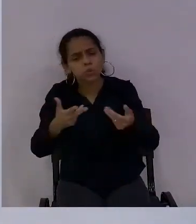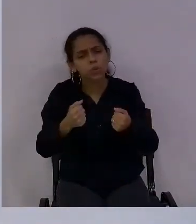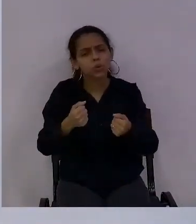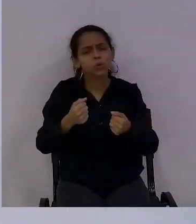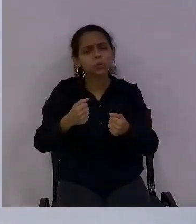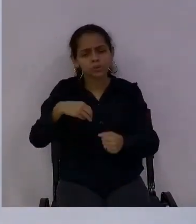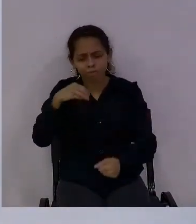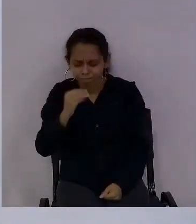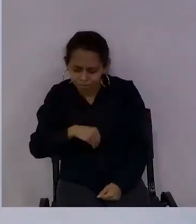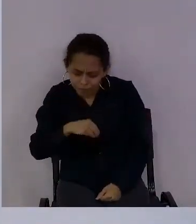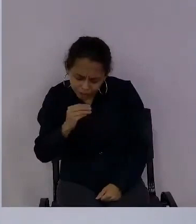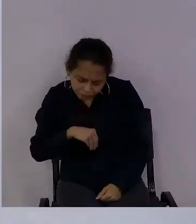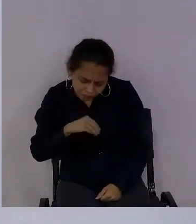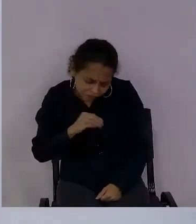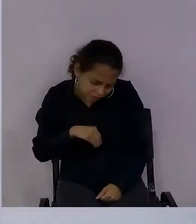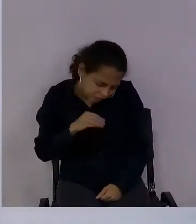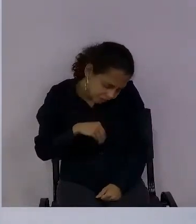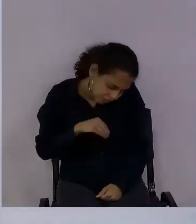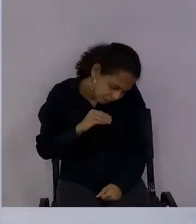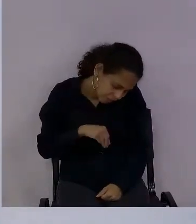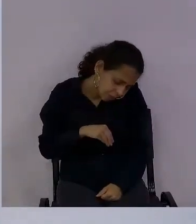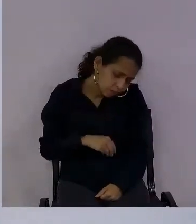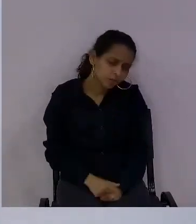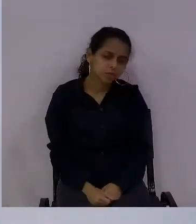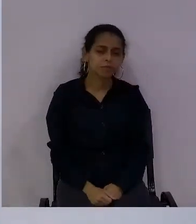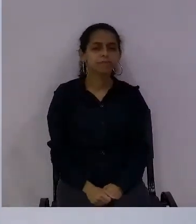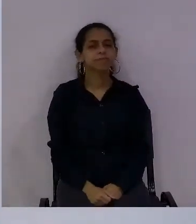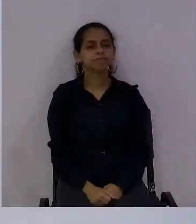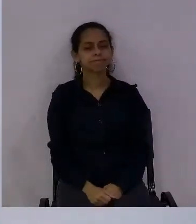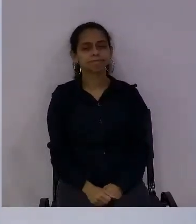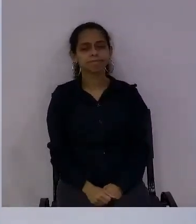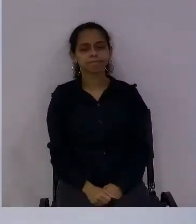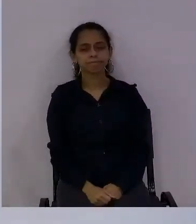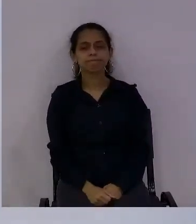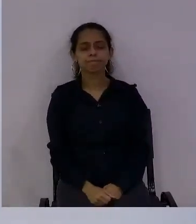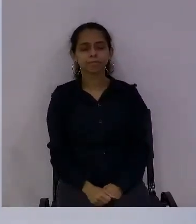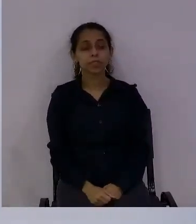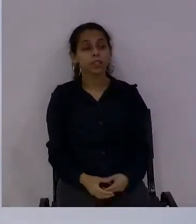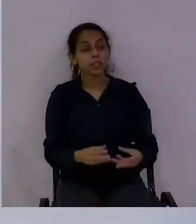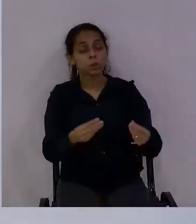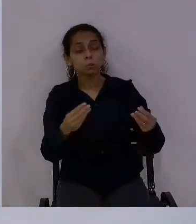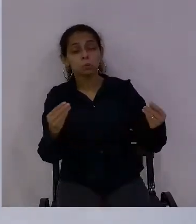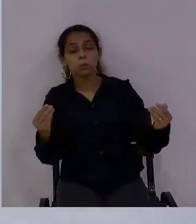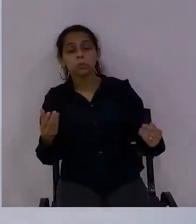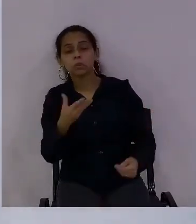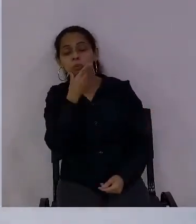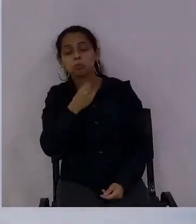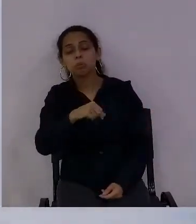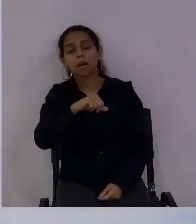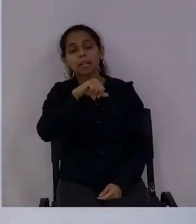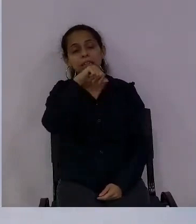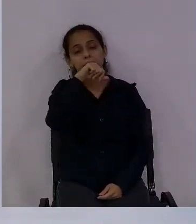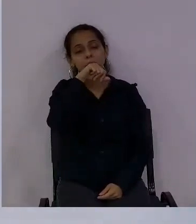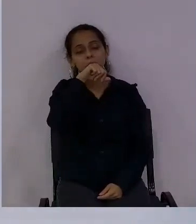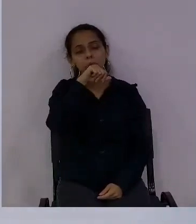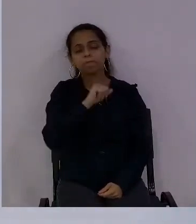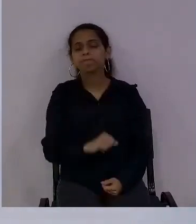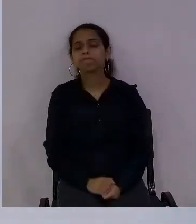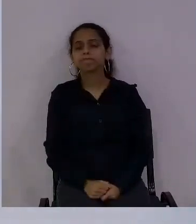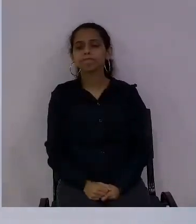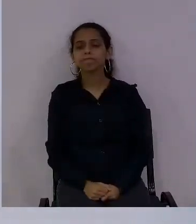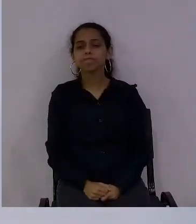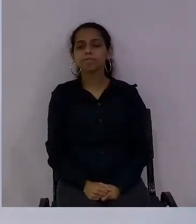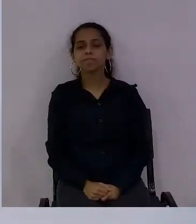Tem muito marido que já não dirige mais o culto doméstico em casa, porque fala: pastor, eu já tenho 10 anos de casado, nunca fiz isso até aqui, vou começar a fazer